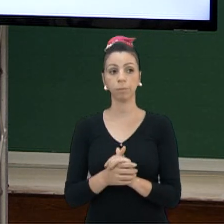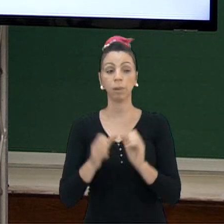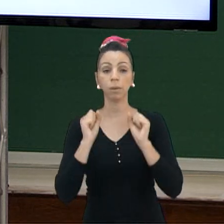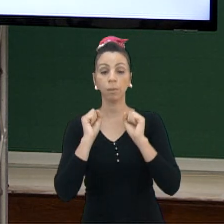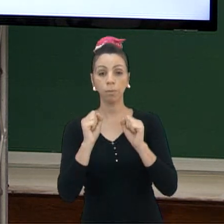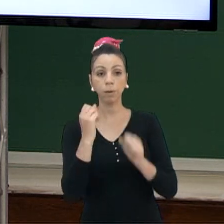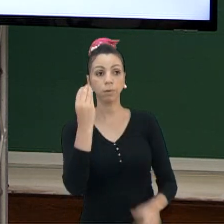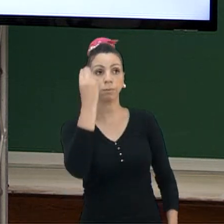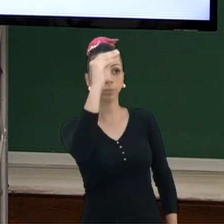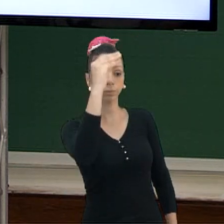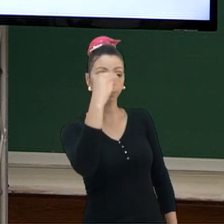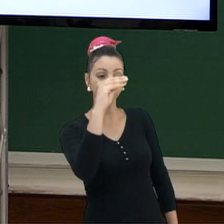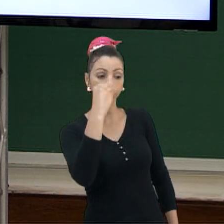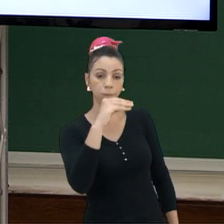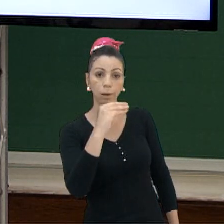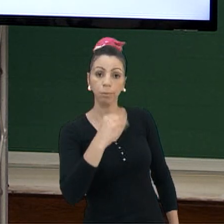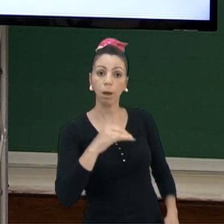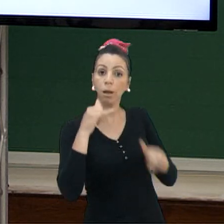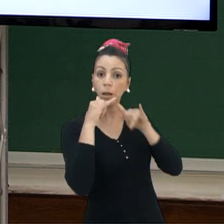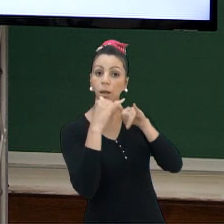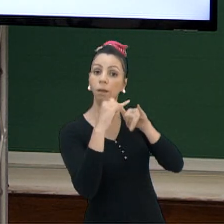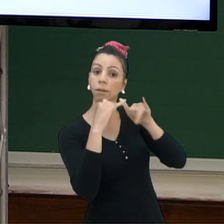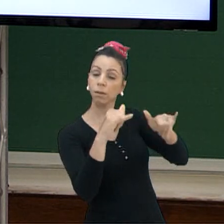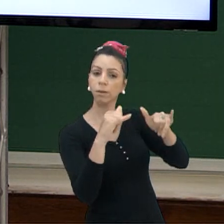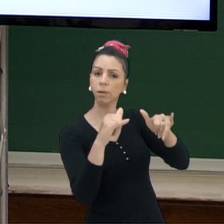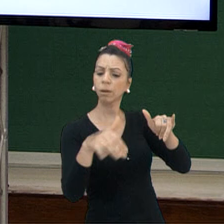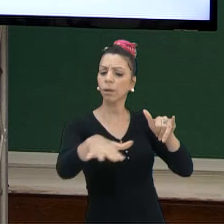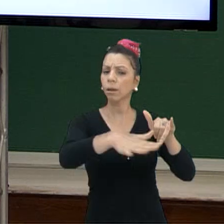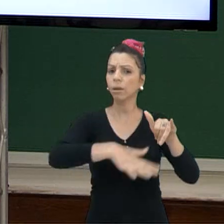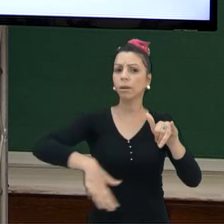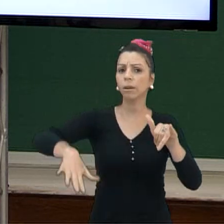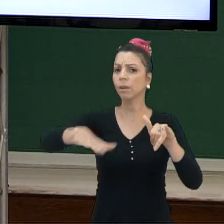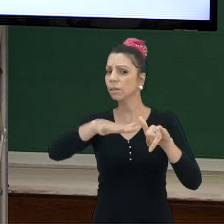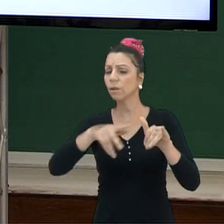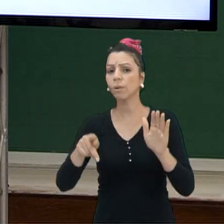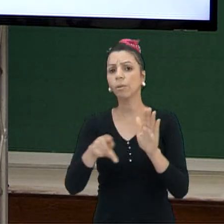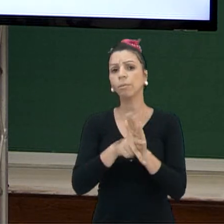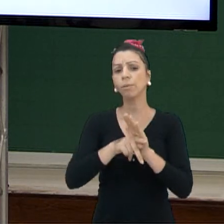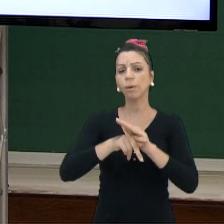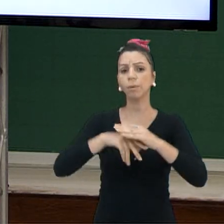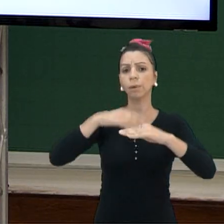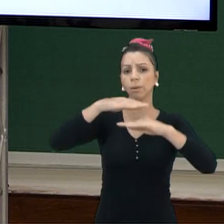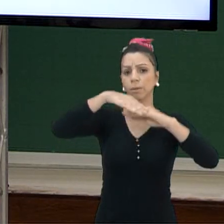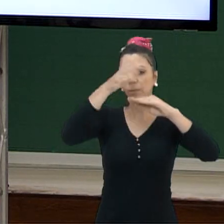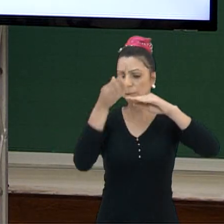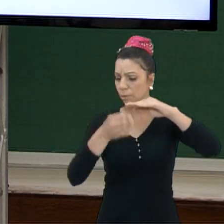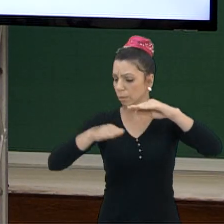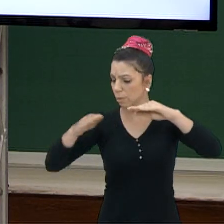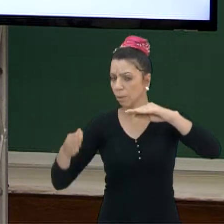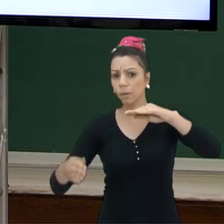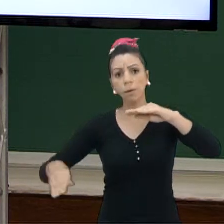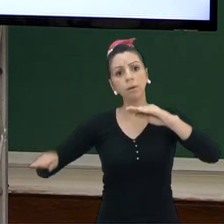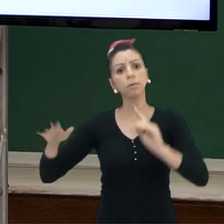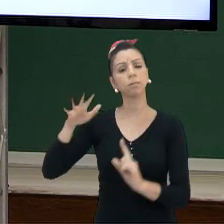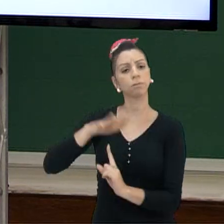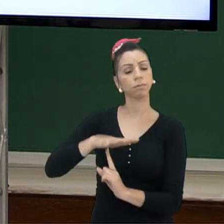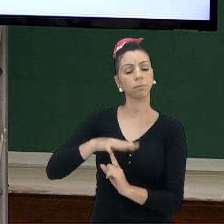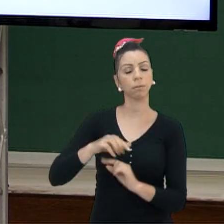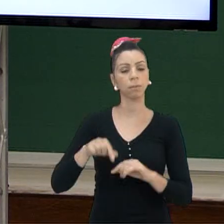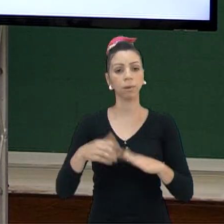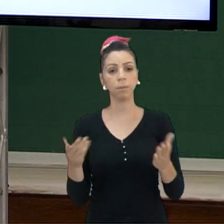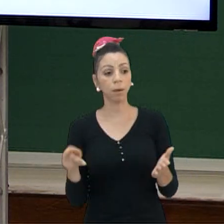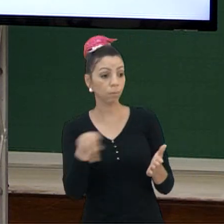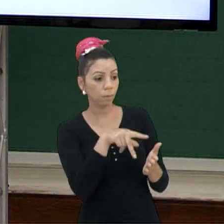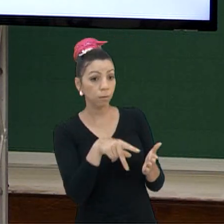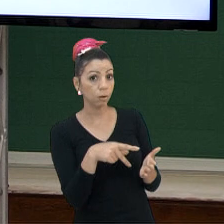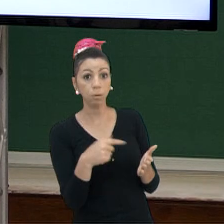colocar como publicidade para a região serrana do Paraná? Mas, professor, eu não moro na região serrana do Paraná.